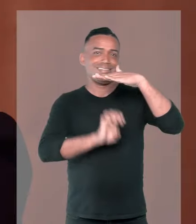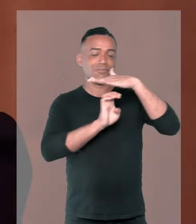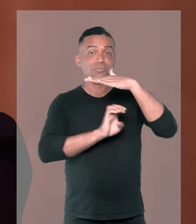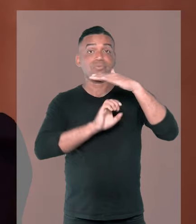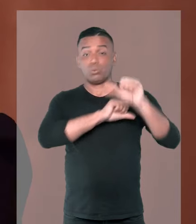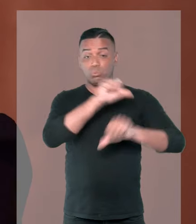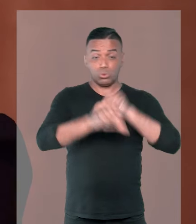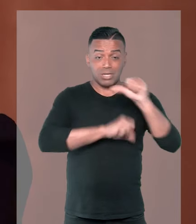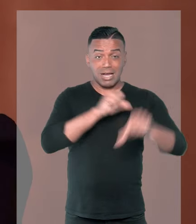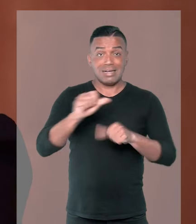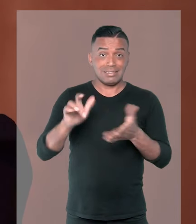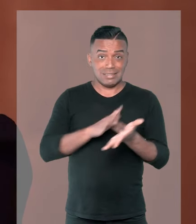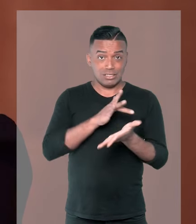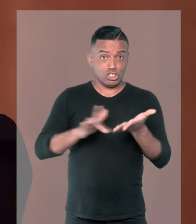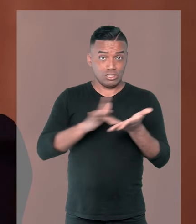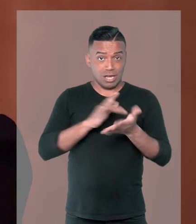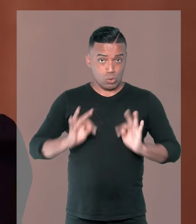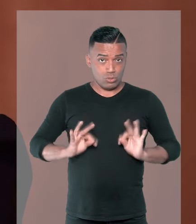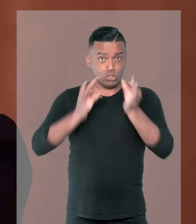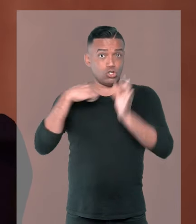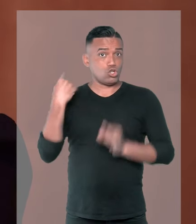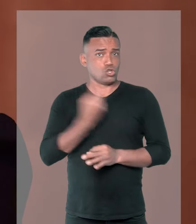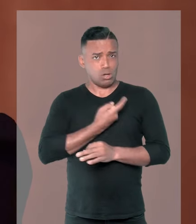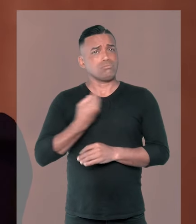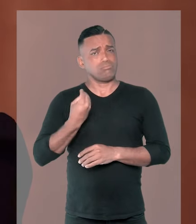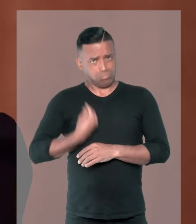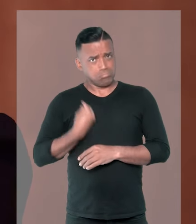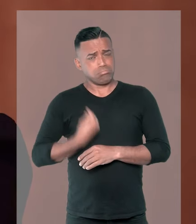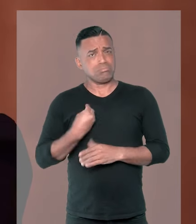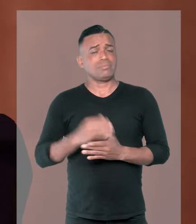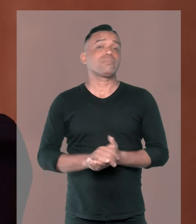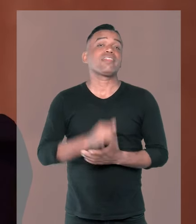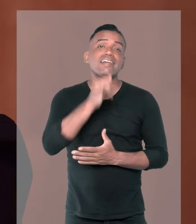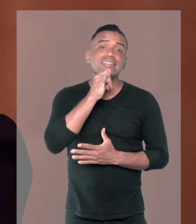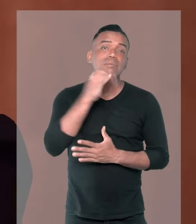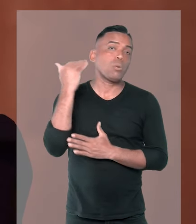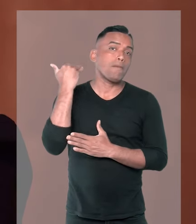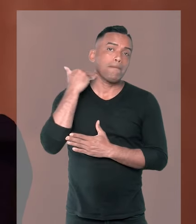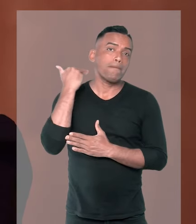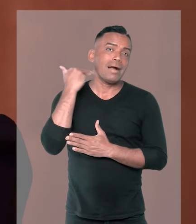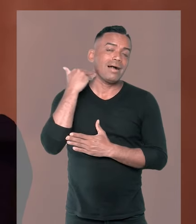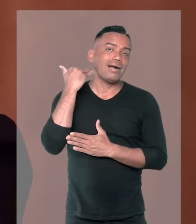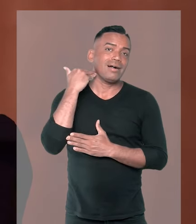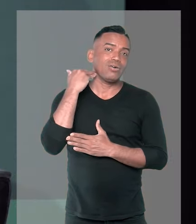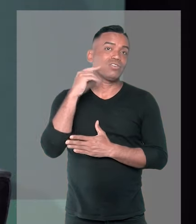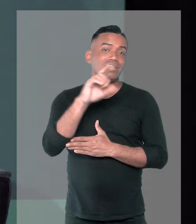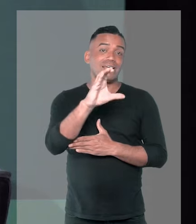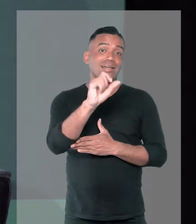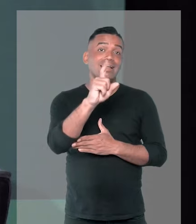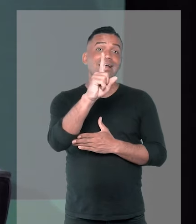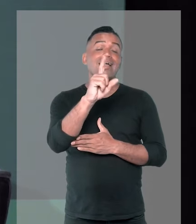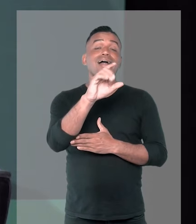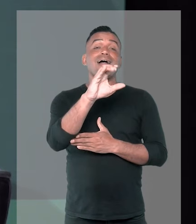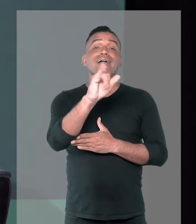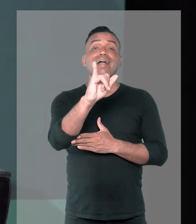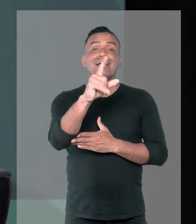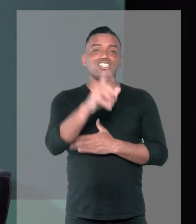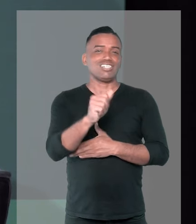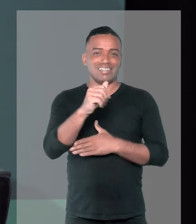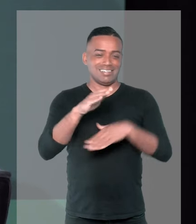que do qual todos nós participamos por exemplo o banco transformar você no caixa de você mesmo isso é uma